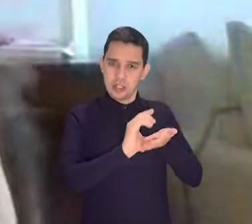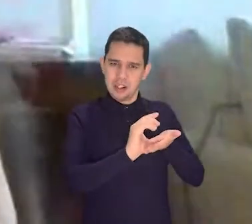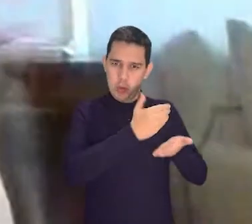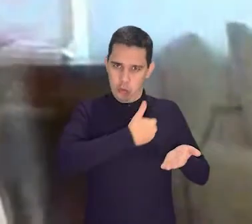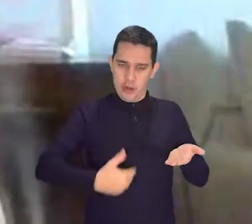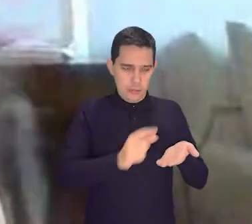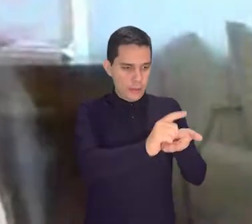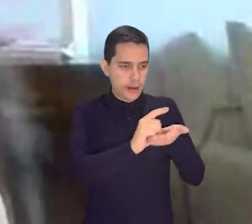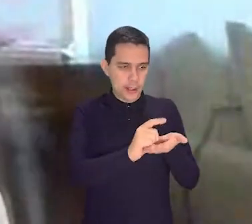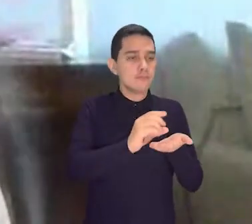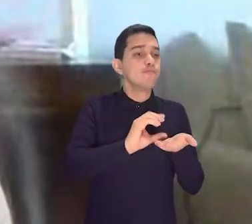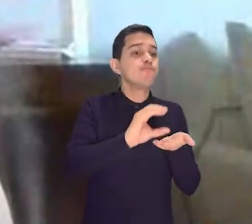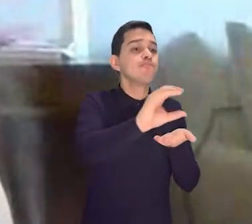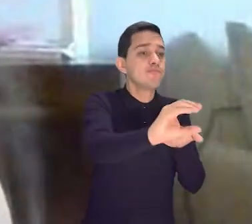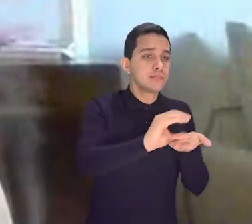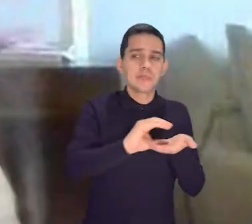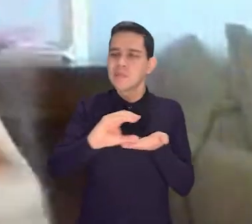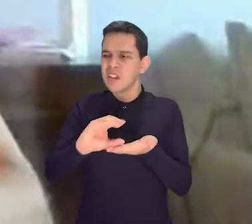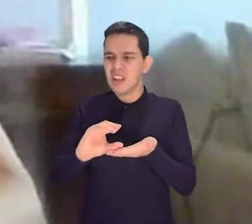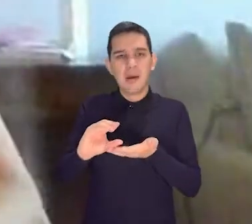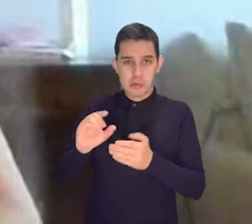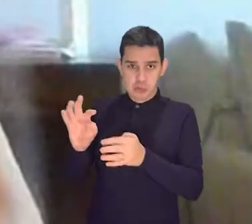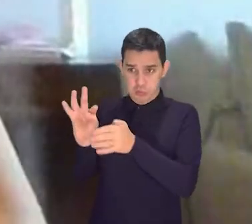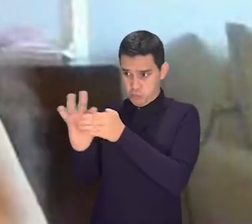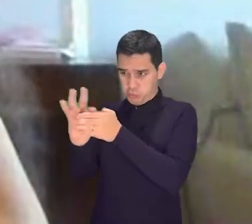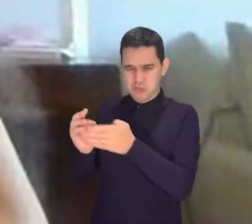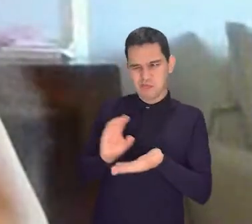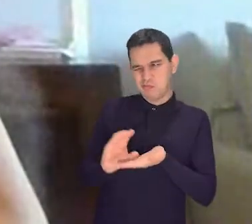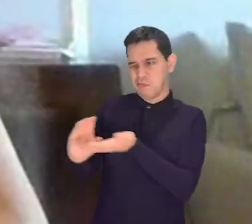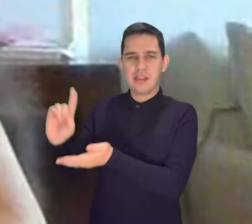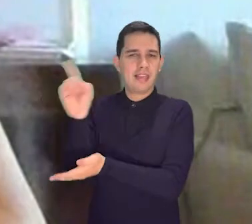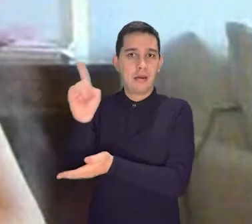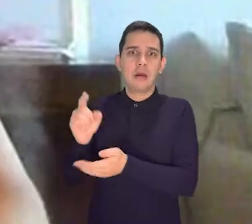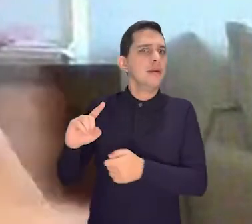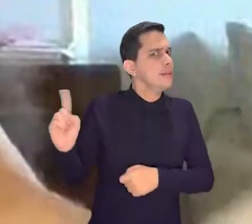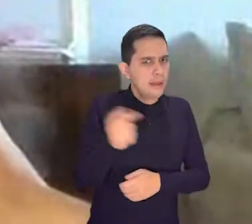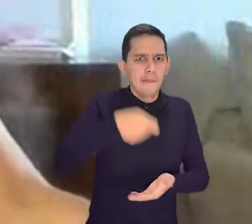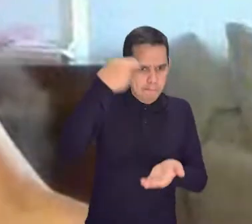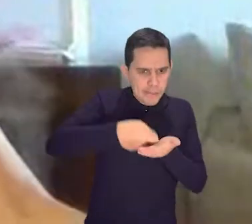dinheiro público para criar essas condições de